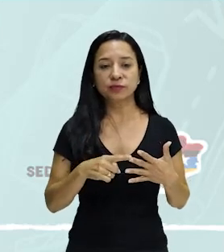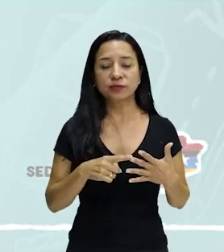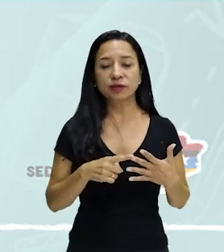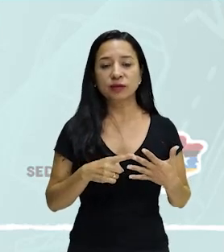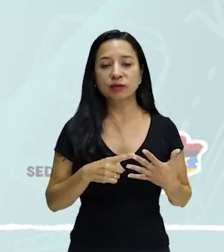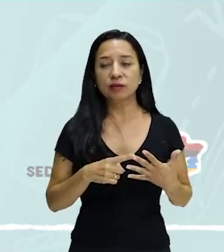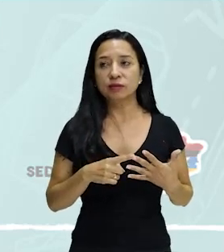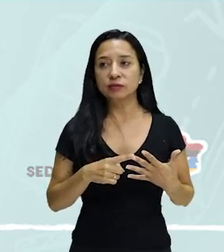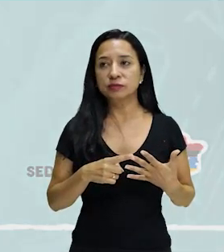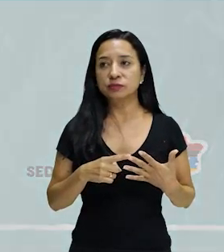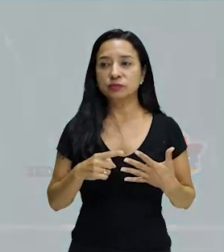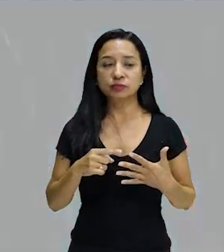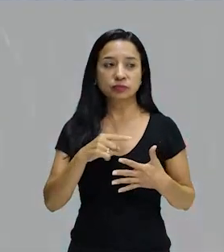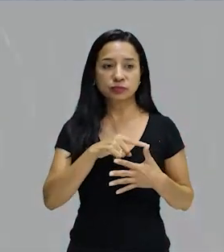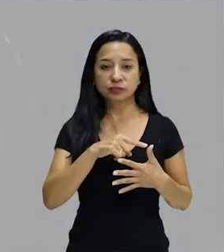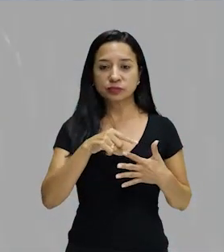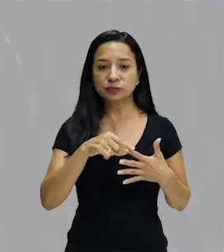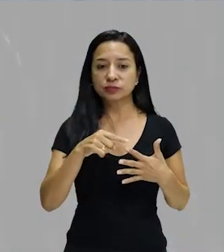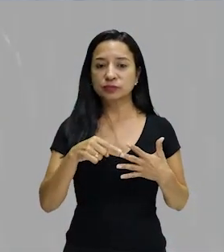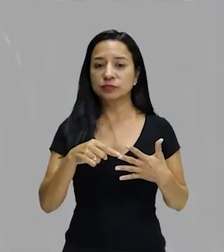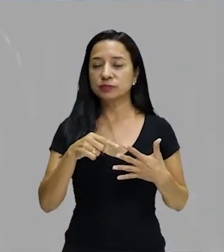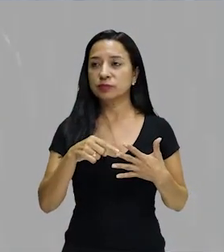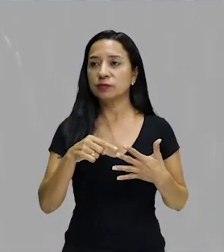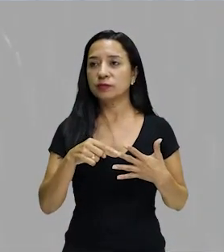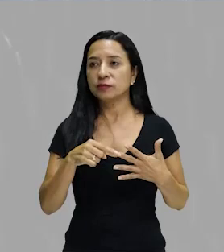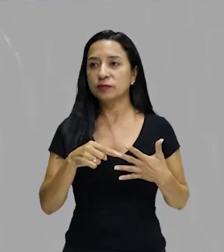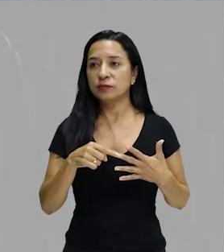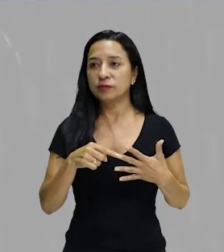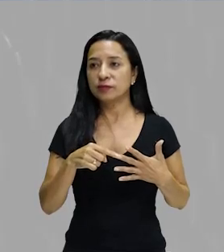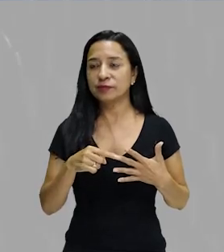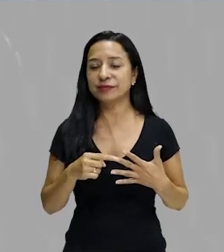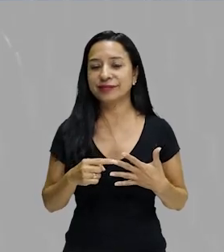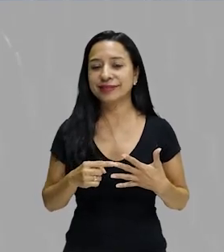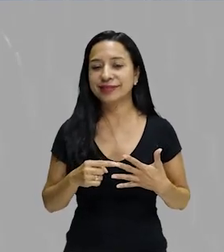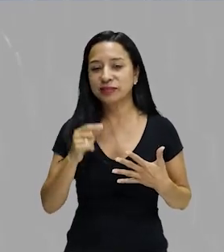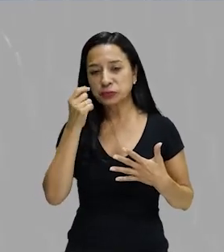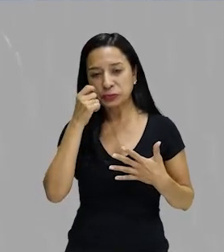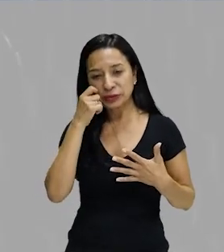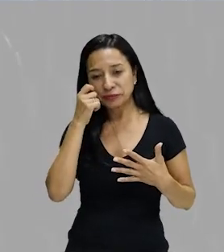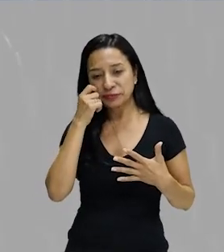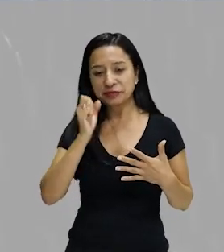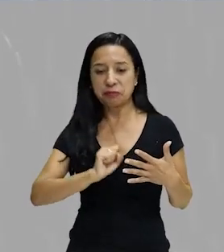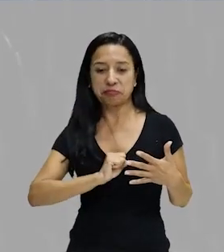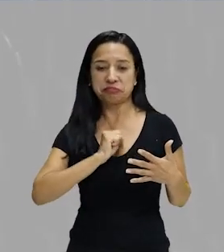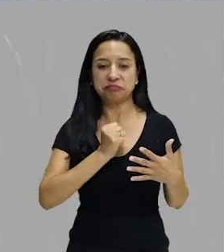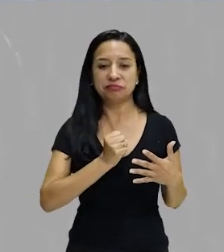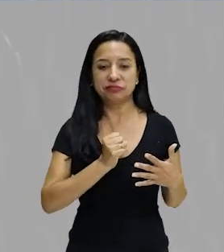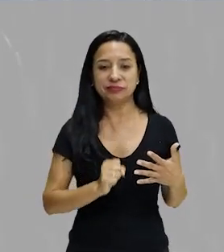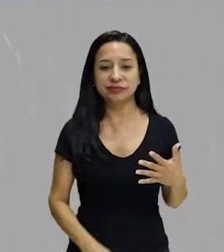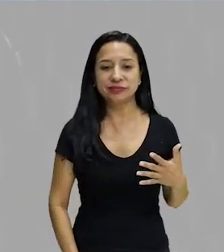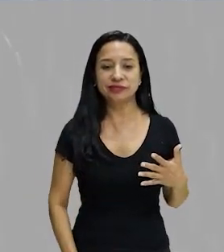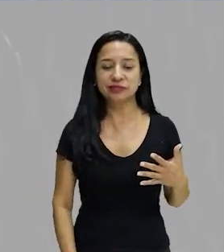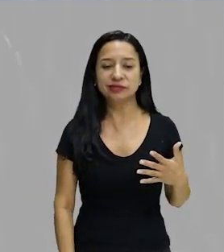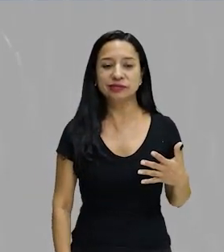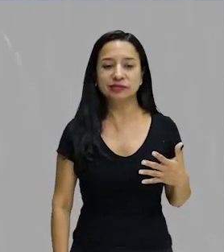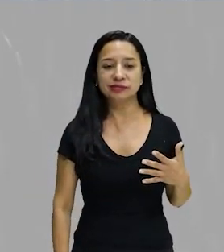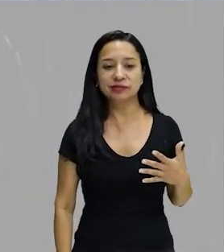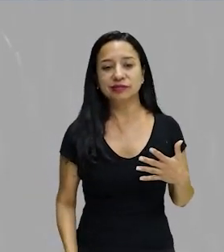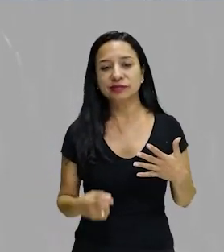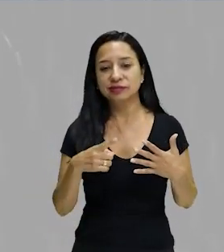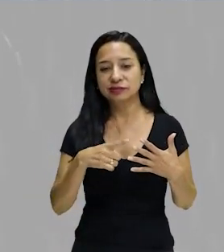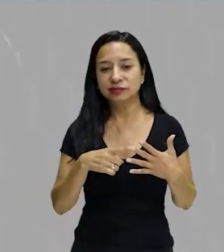Pelo que os chuchus gremistas vão me odiar, né? Pelo que diz o assessor, isso implica